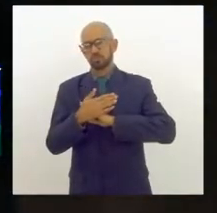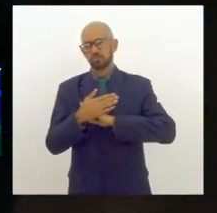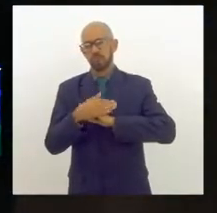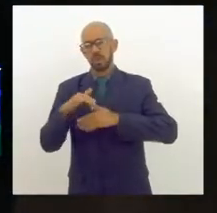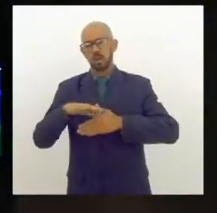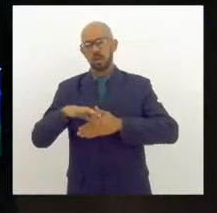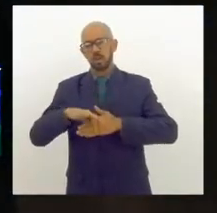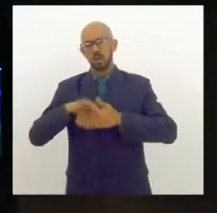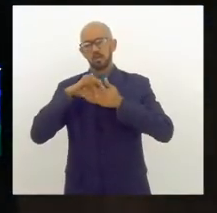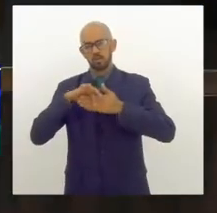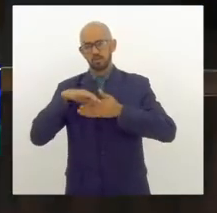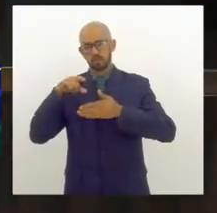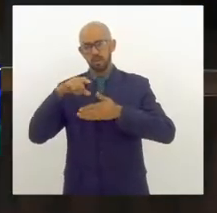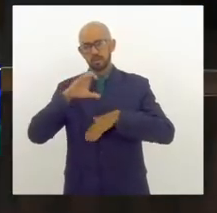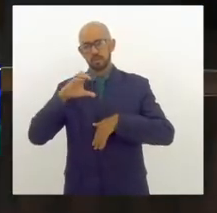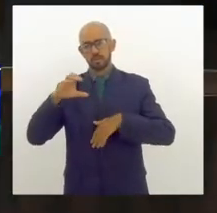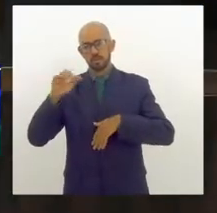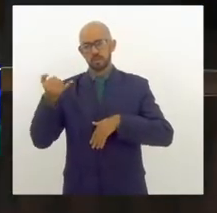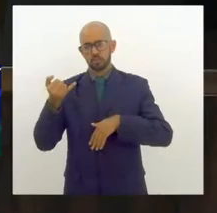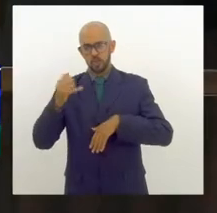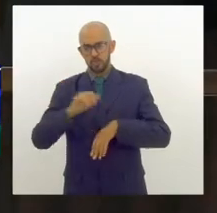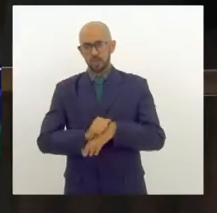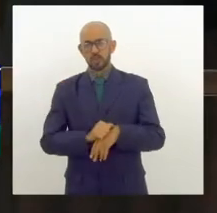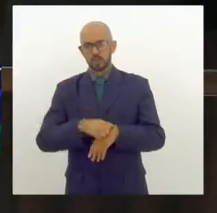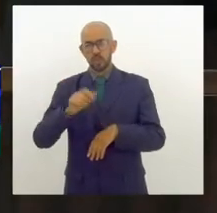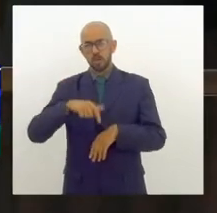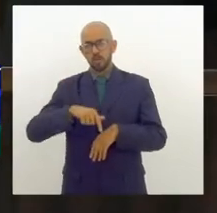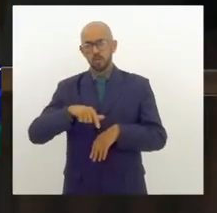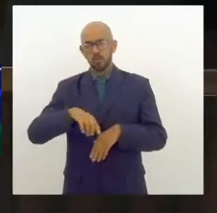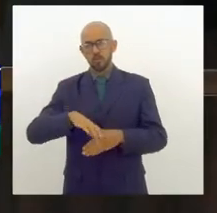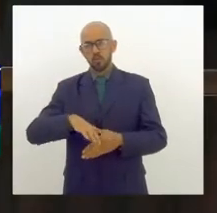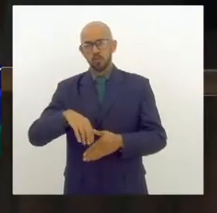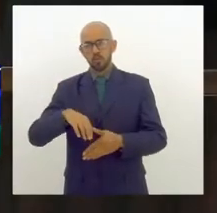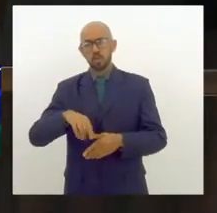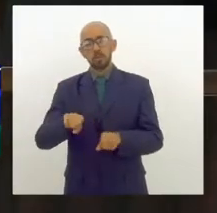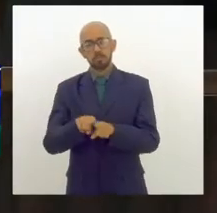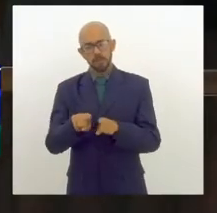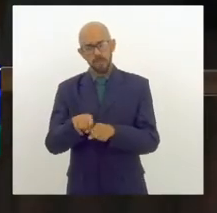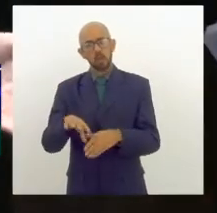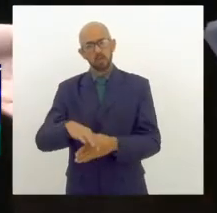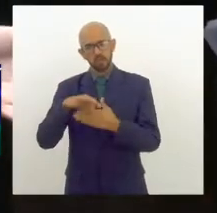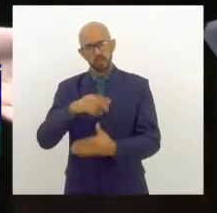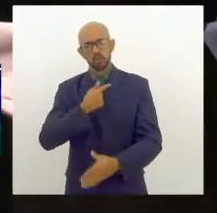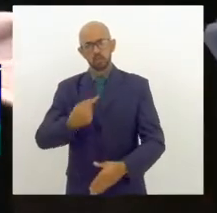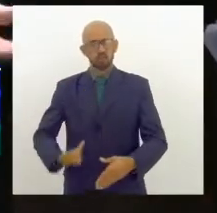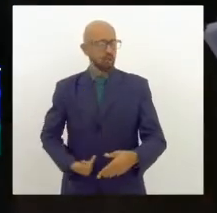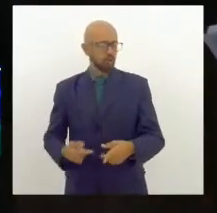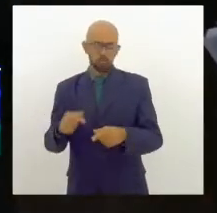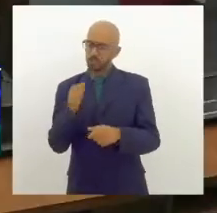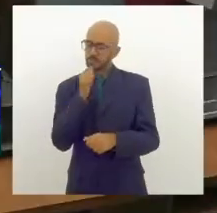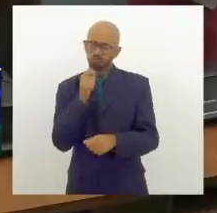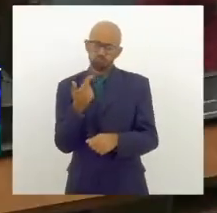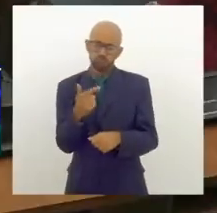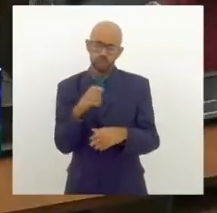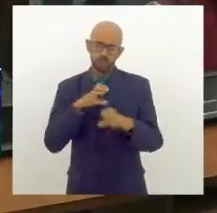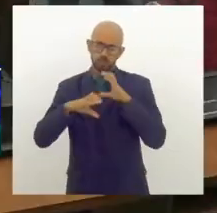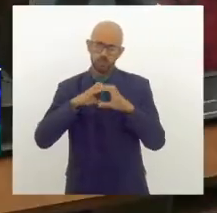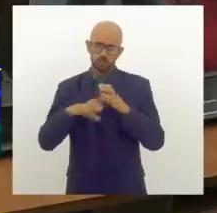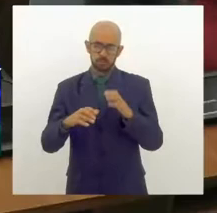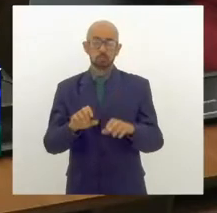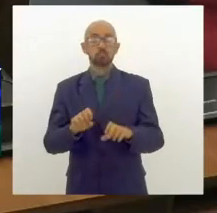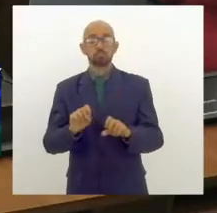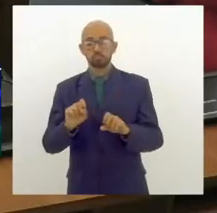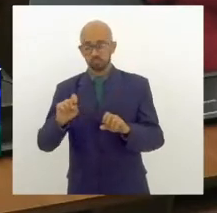da comissão, ao presidente da Comissão de Constituição e Justiça e o líder do governo. Exatamente, porque ele não abriu o diálogo. Bom,